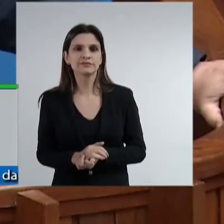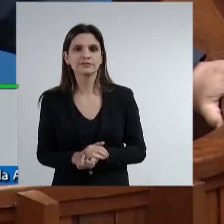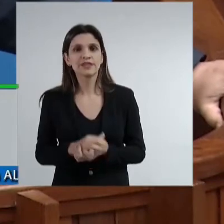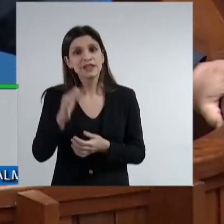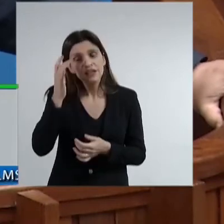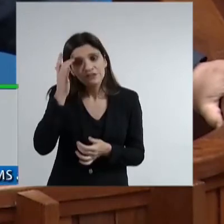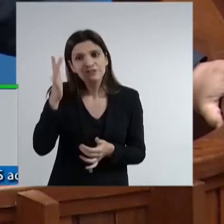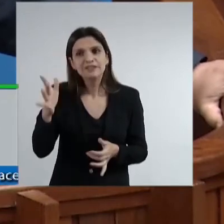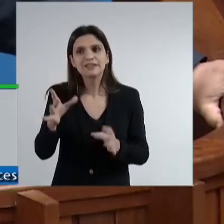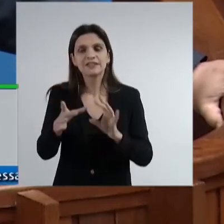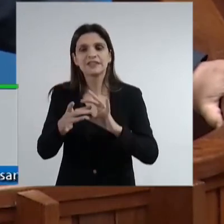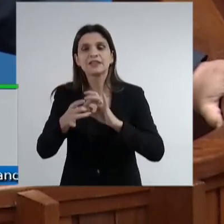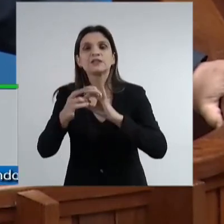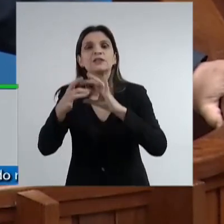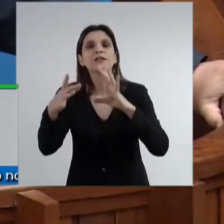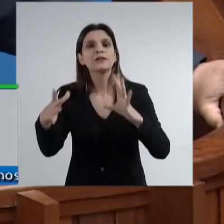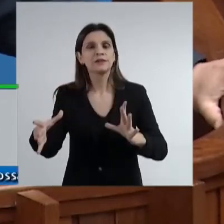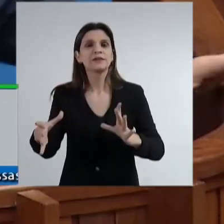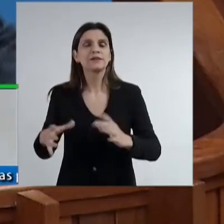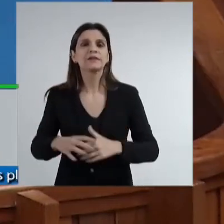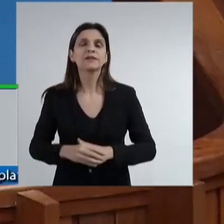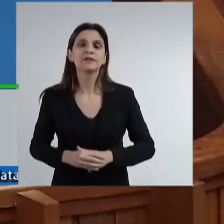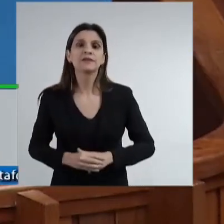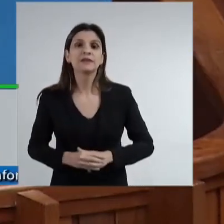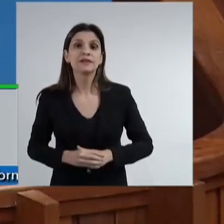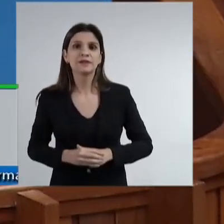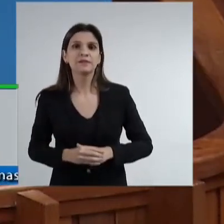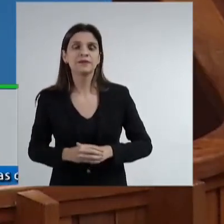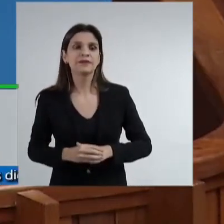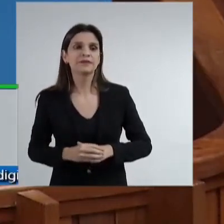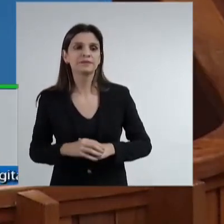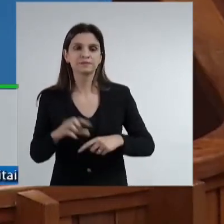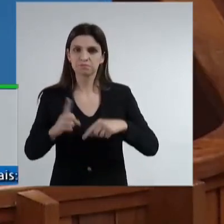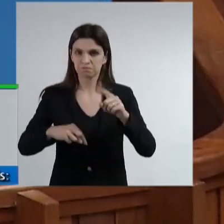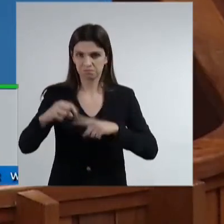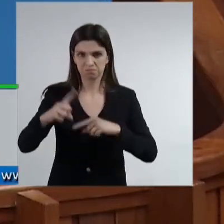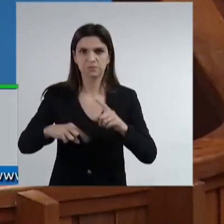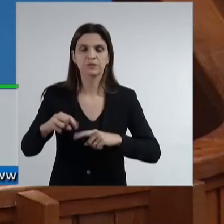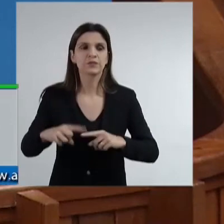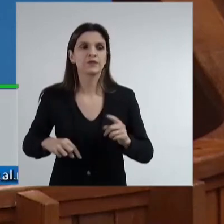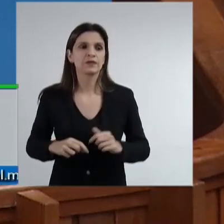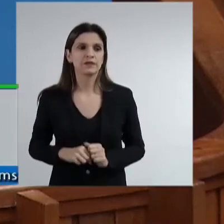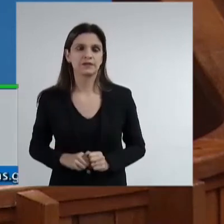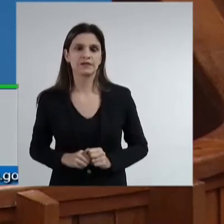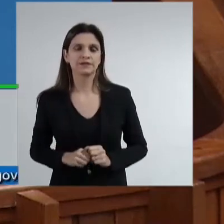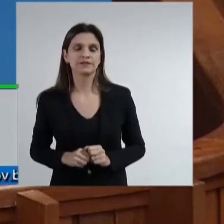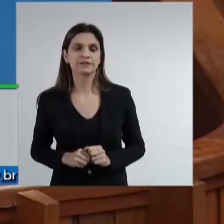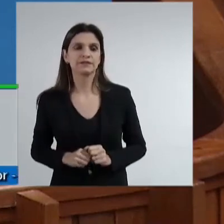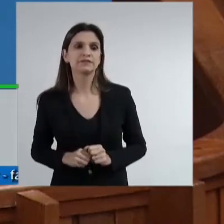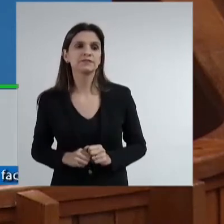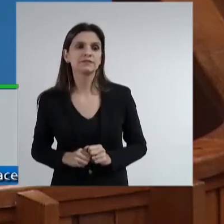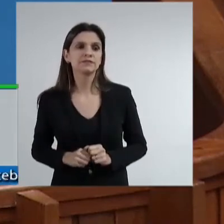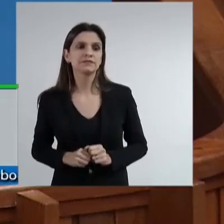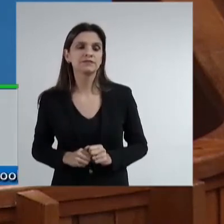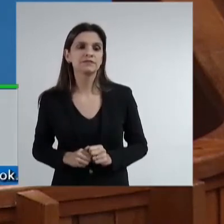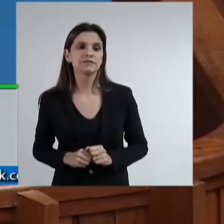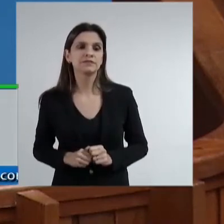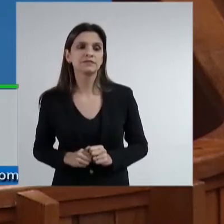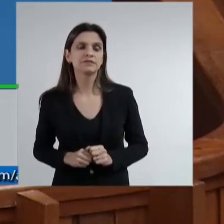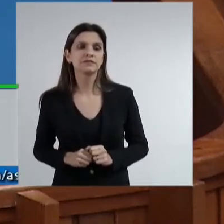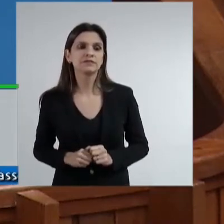desses recursos para que o Estado possa atuar. Então, eu estou utilizando essa tribuna para que a